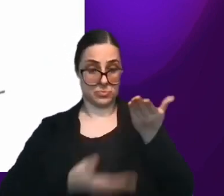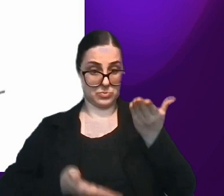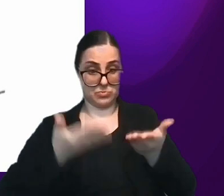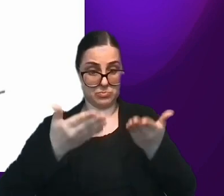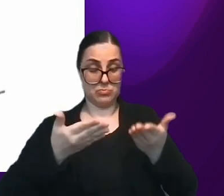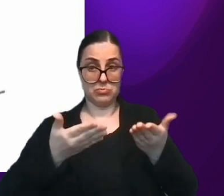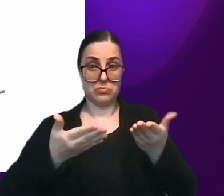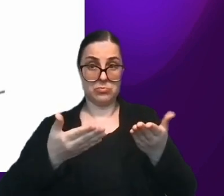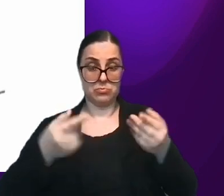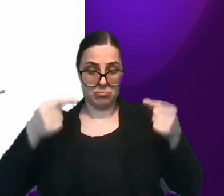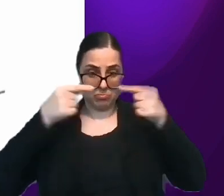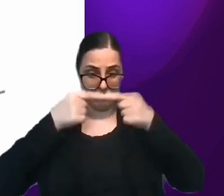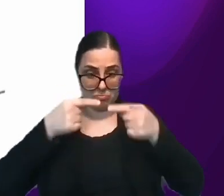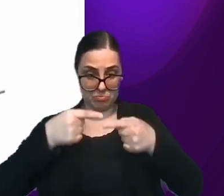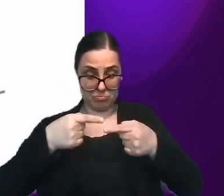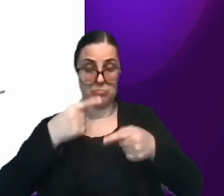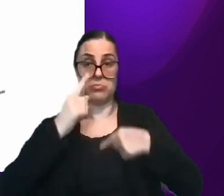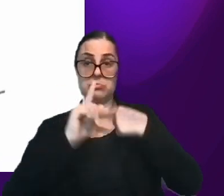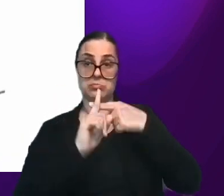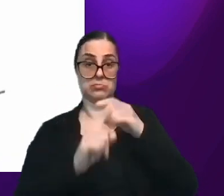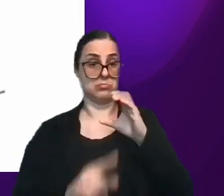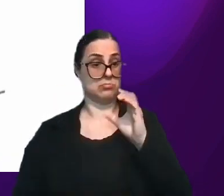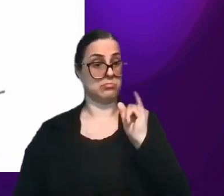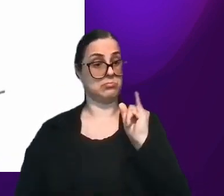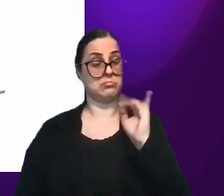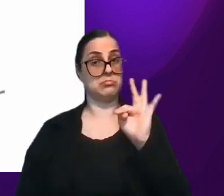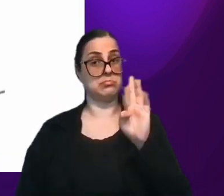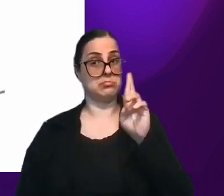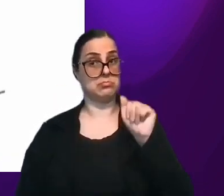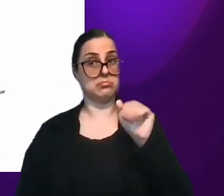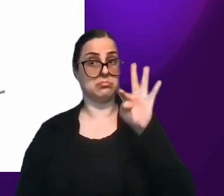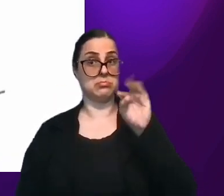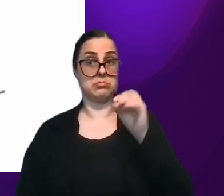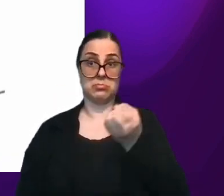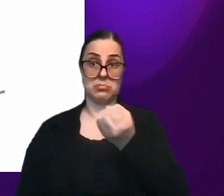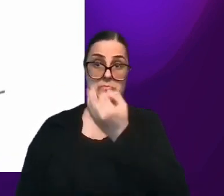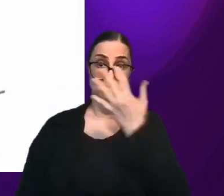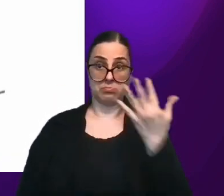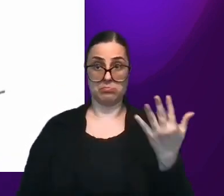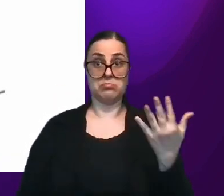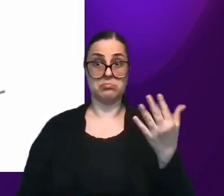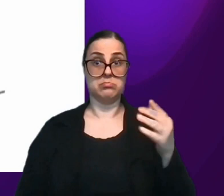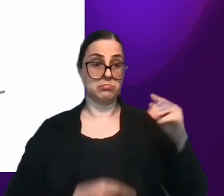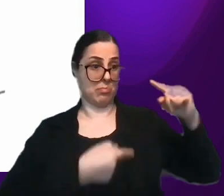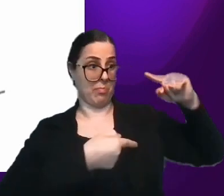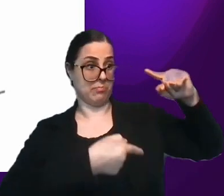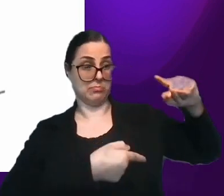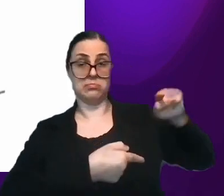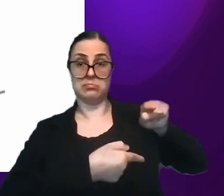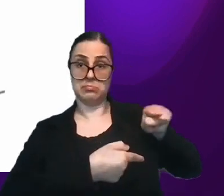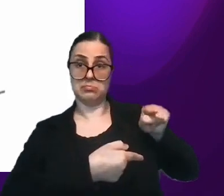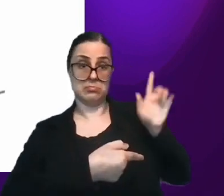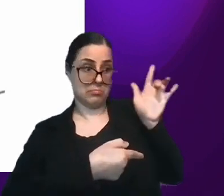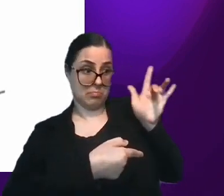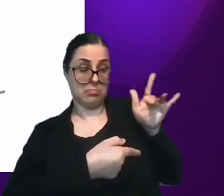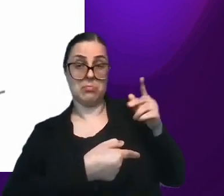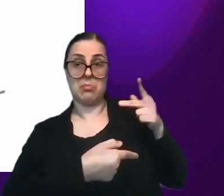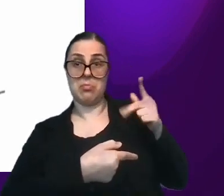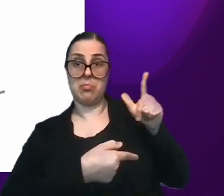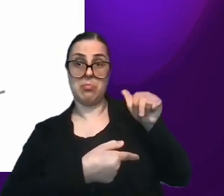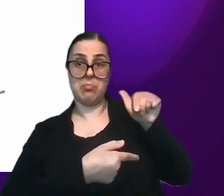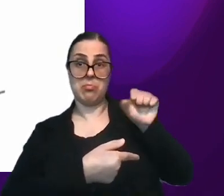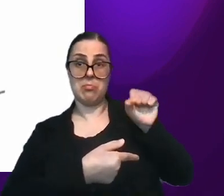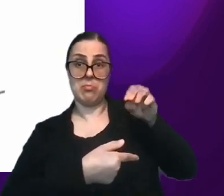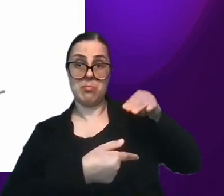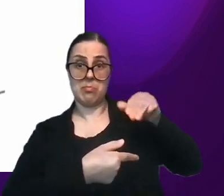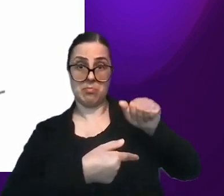em relação à dose de citrato, esse fluxo de sangue e, obviamente, o fluxo de plasma vai fazer diferença no cálculo da carga